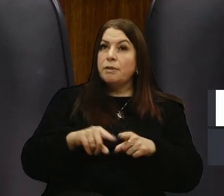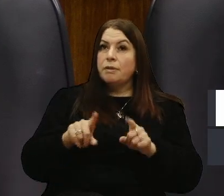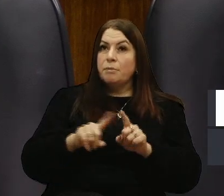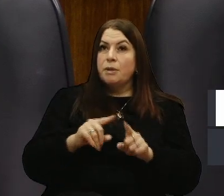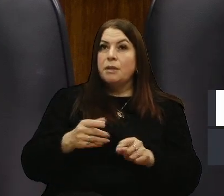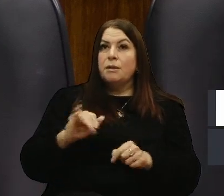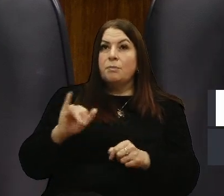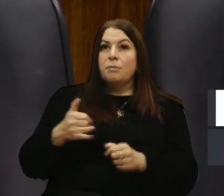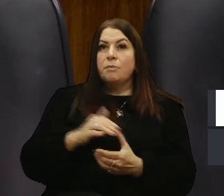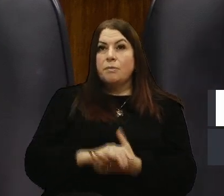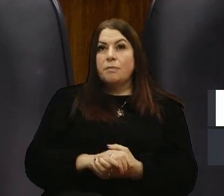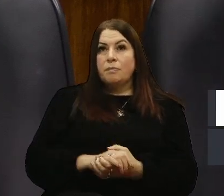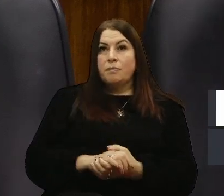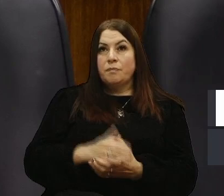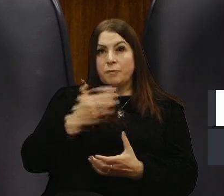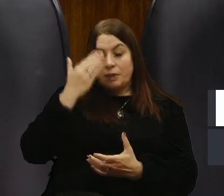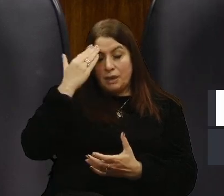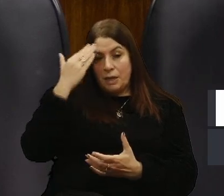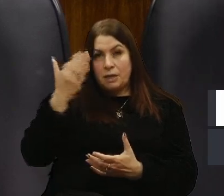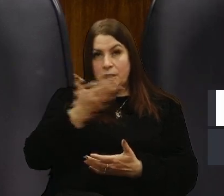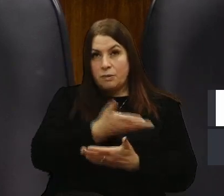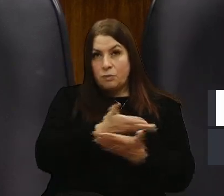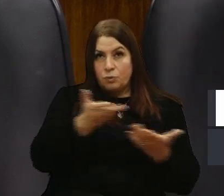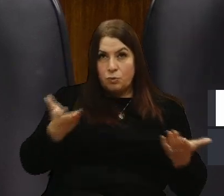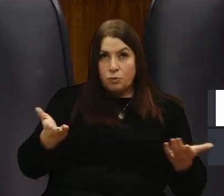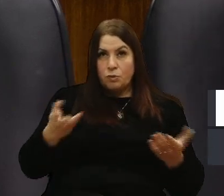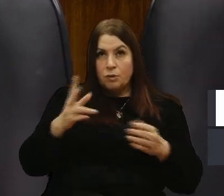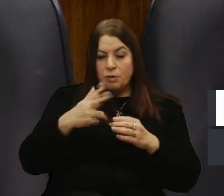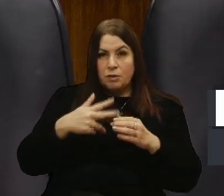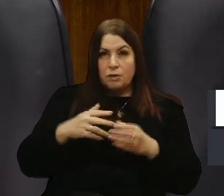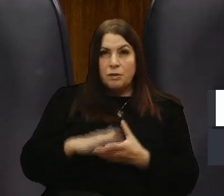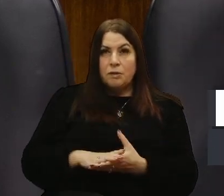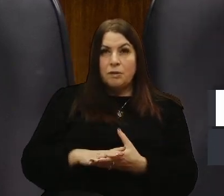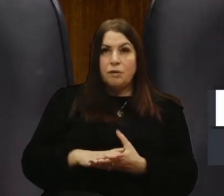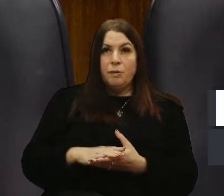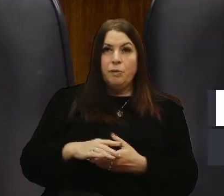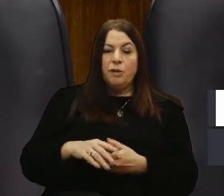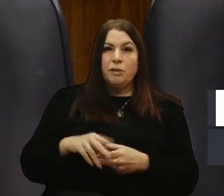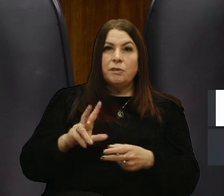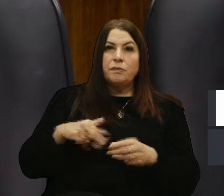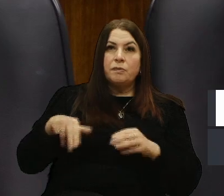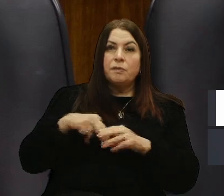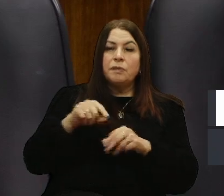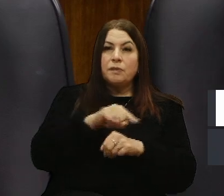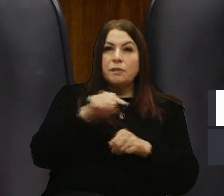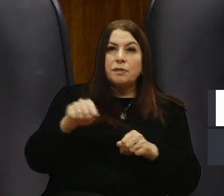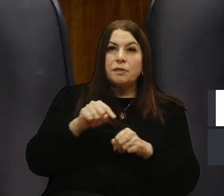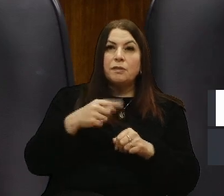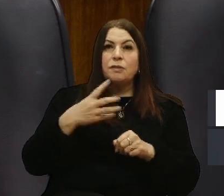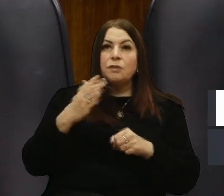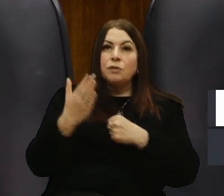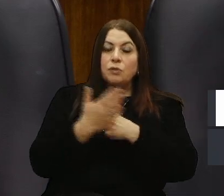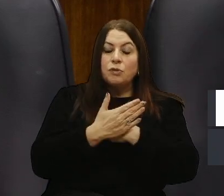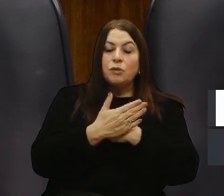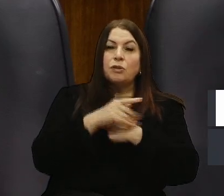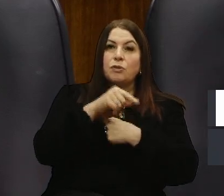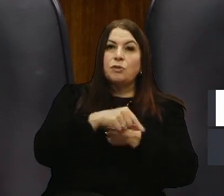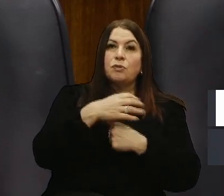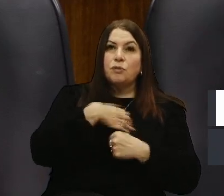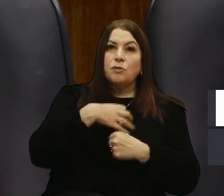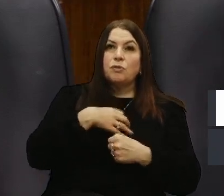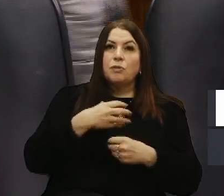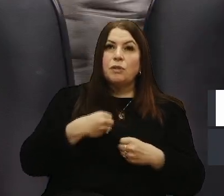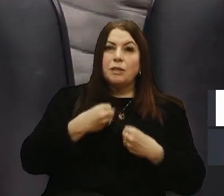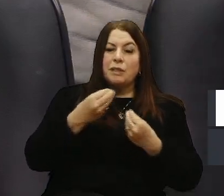quero aproveitar e agradecer publicamente aqui na tribuna todas as pessoas que auxiliaram de alguma forma na doação